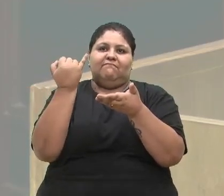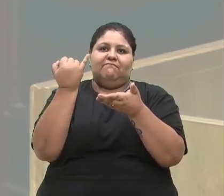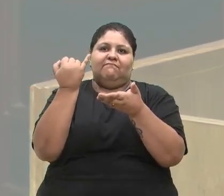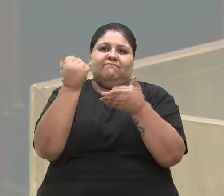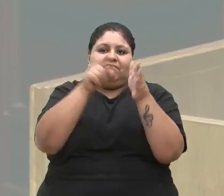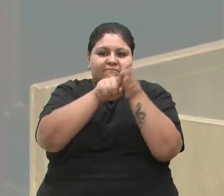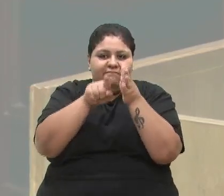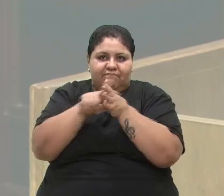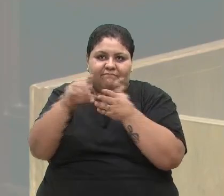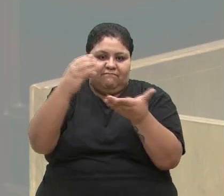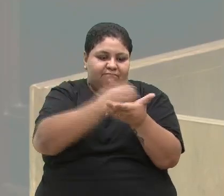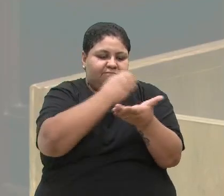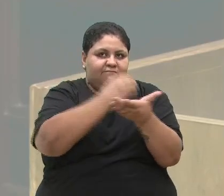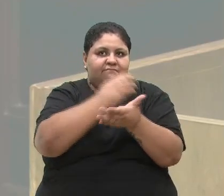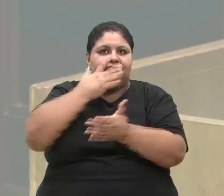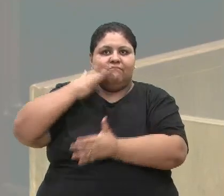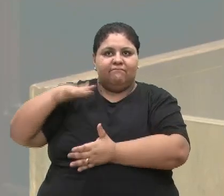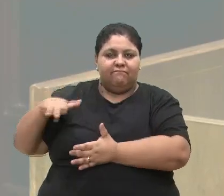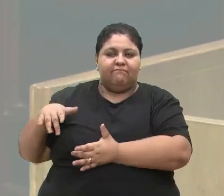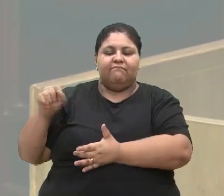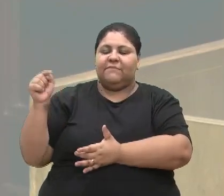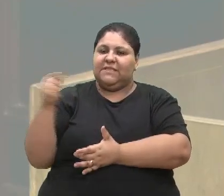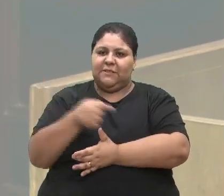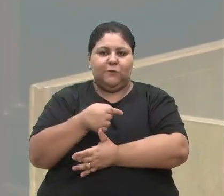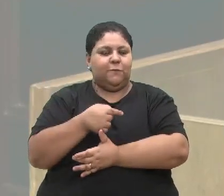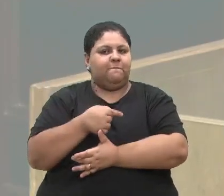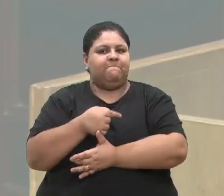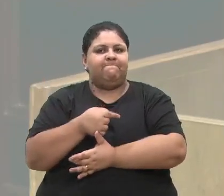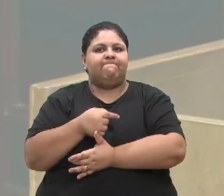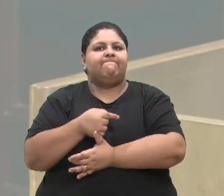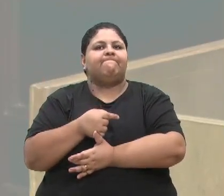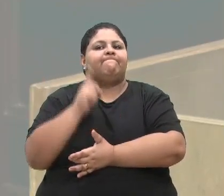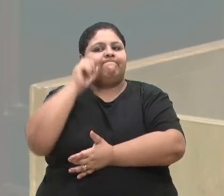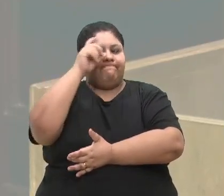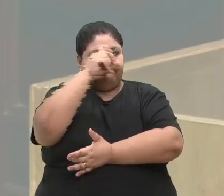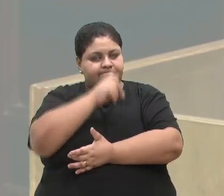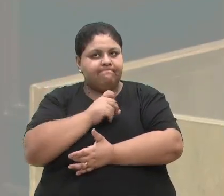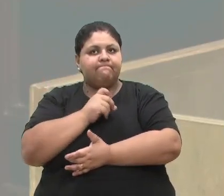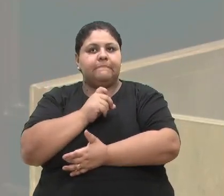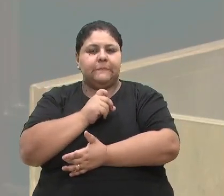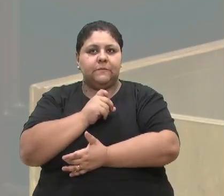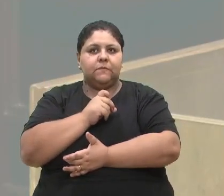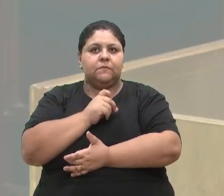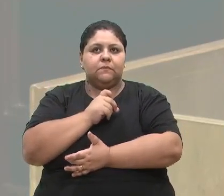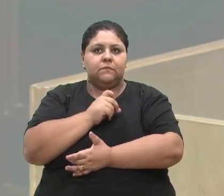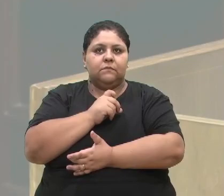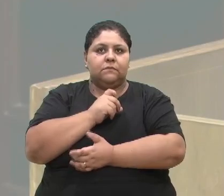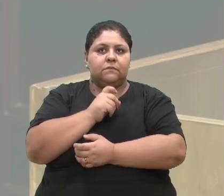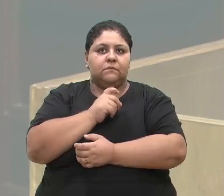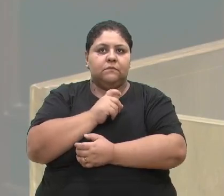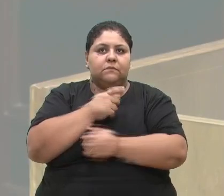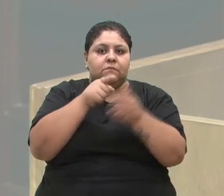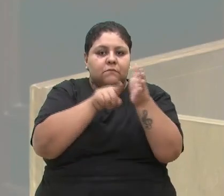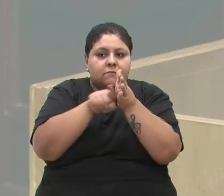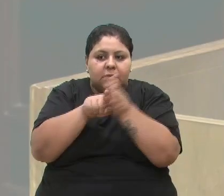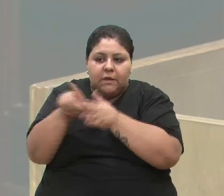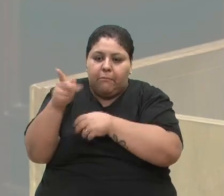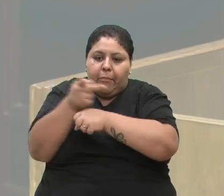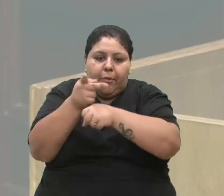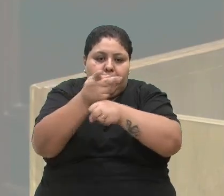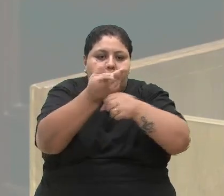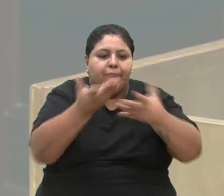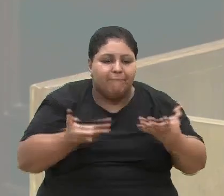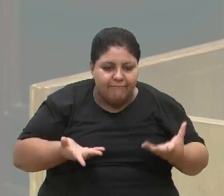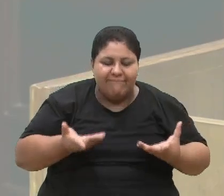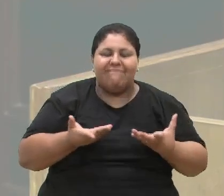da caderneta da criança, né. Isso, sem dúvida, vai dificultar o rastreio das crianças e vai